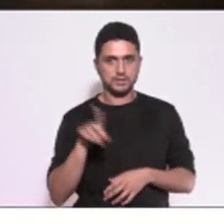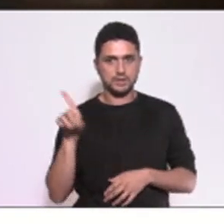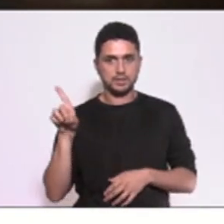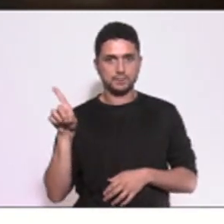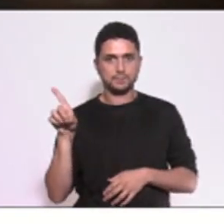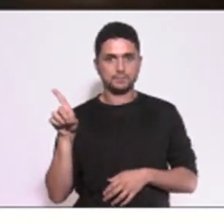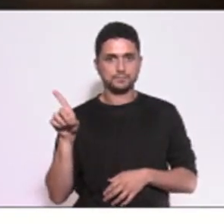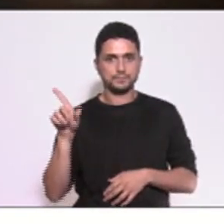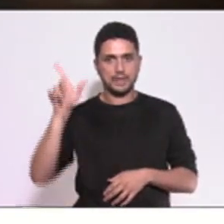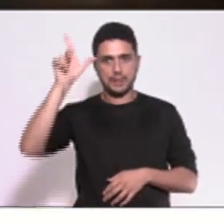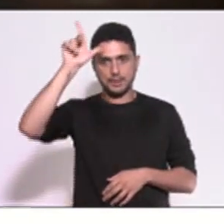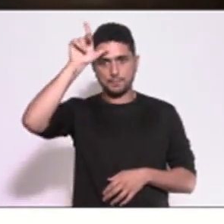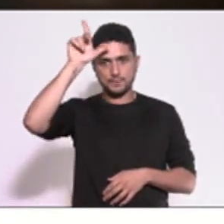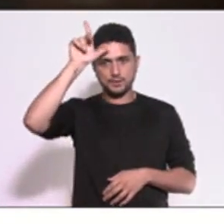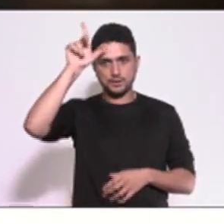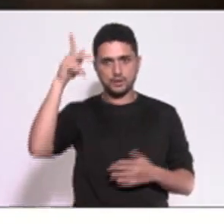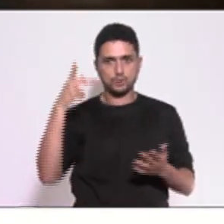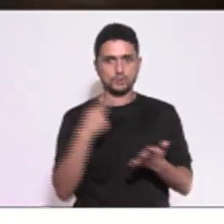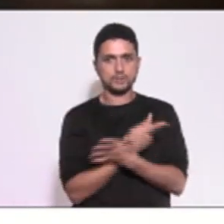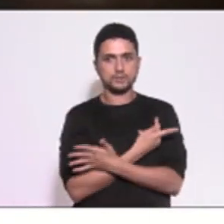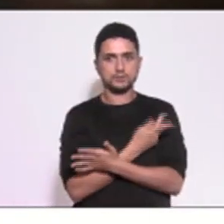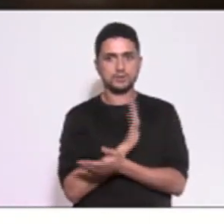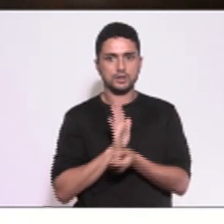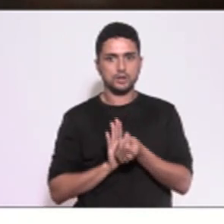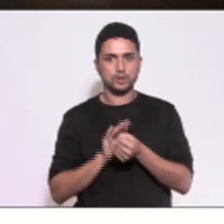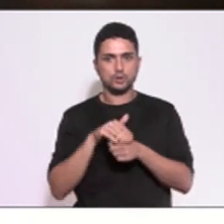Alemanha, deu-se a Noite de Cristal.